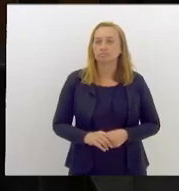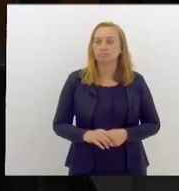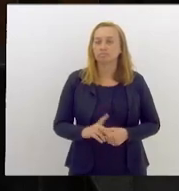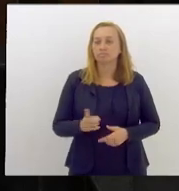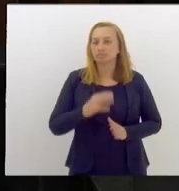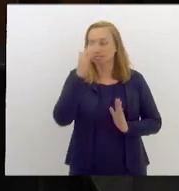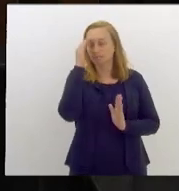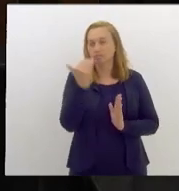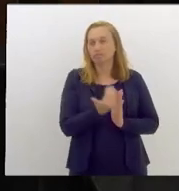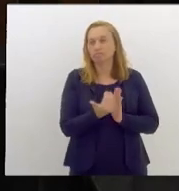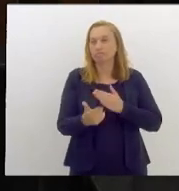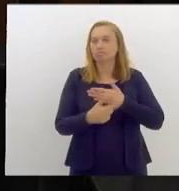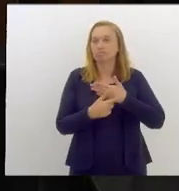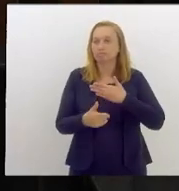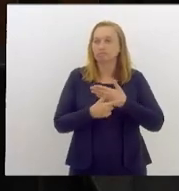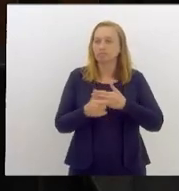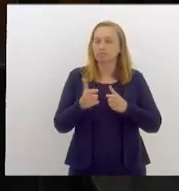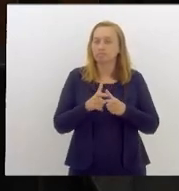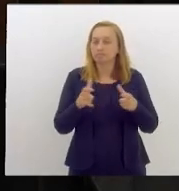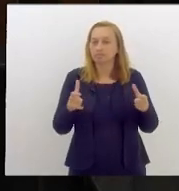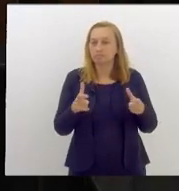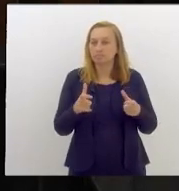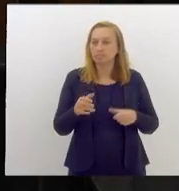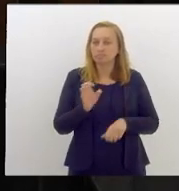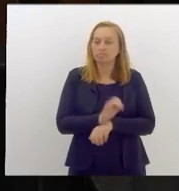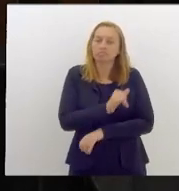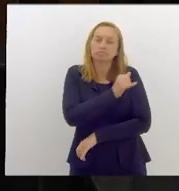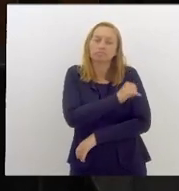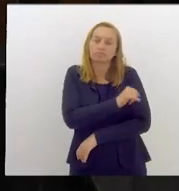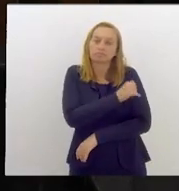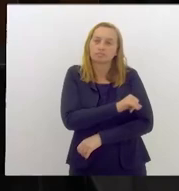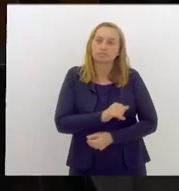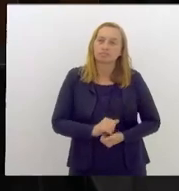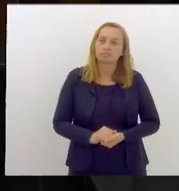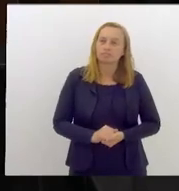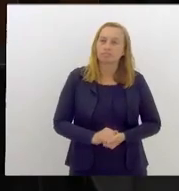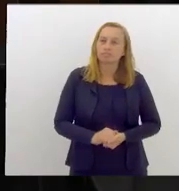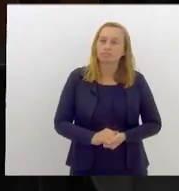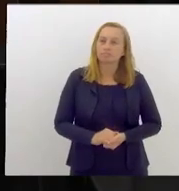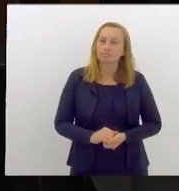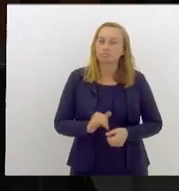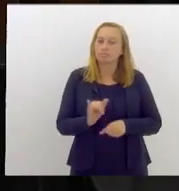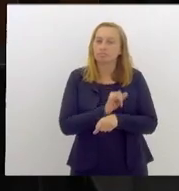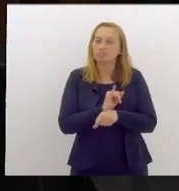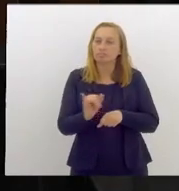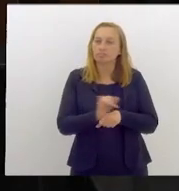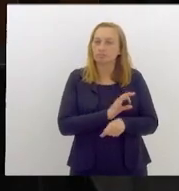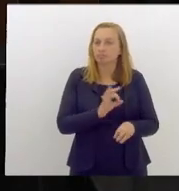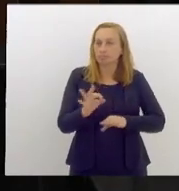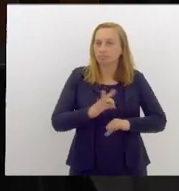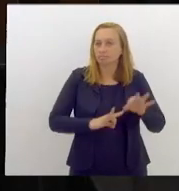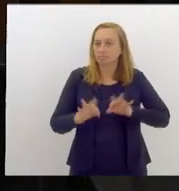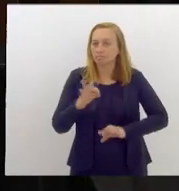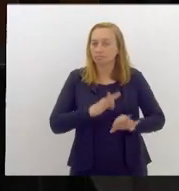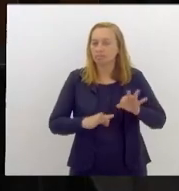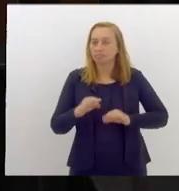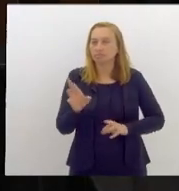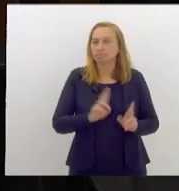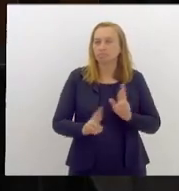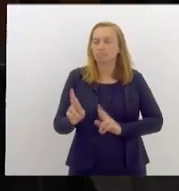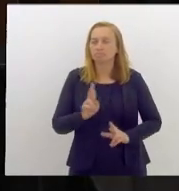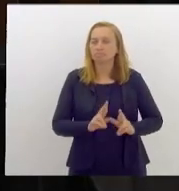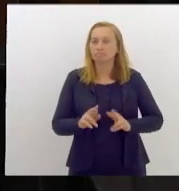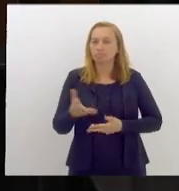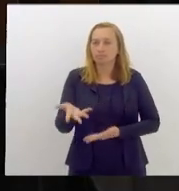um papel que engrandeceria o Estado do Rio de Janeiro ao estabelecer planejamento ao estabelecer uma relação de